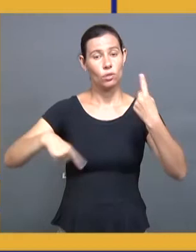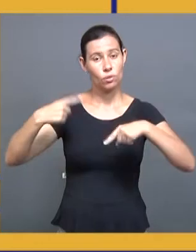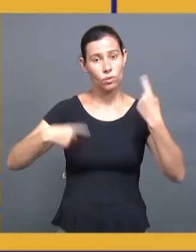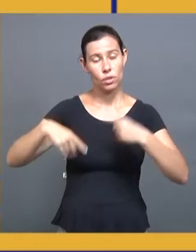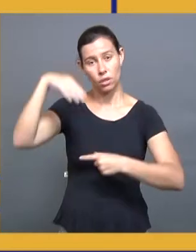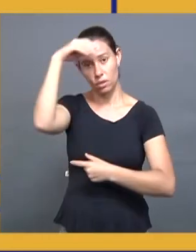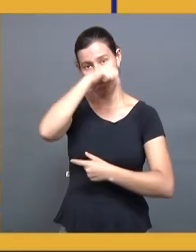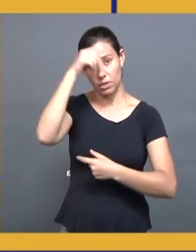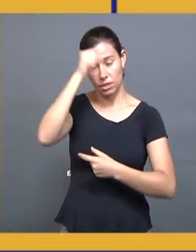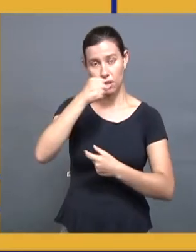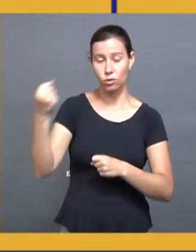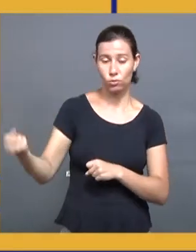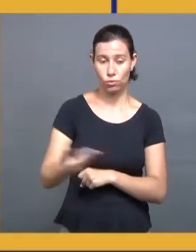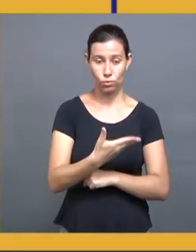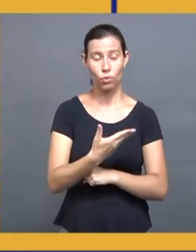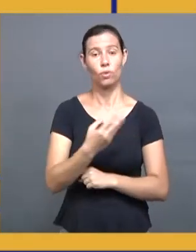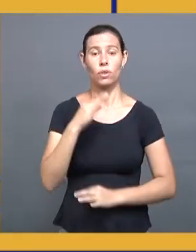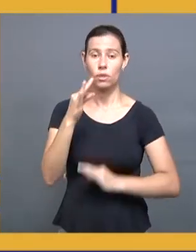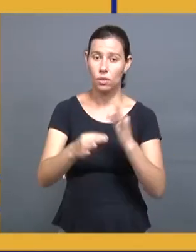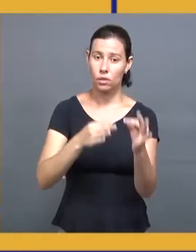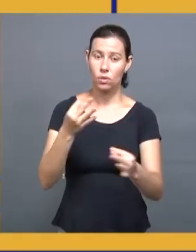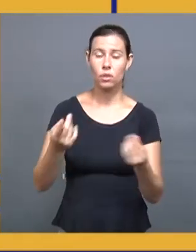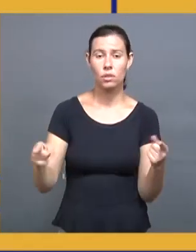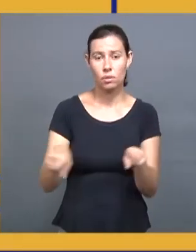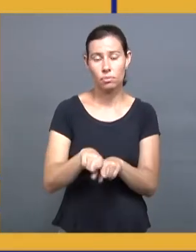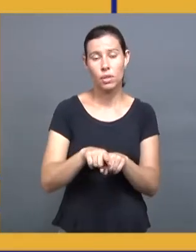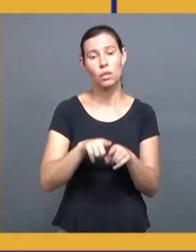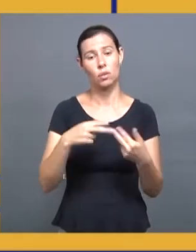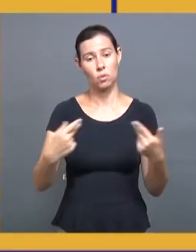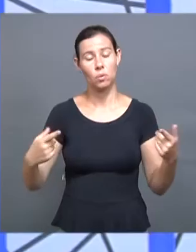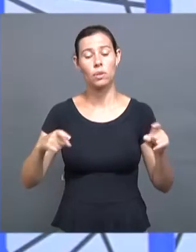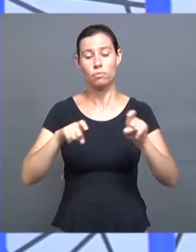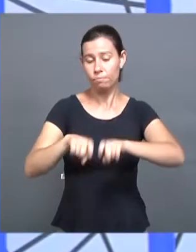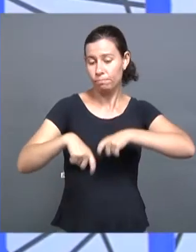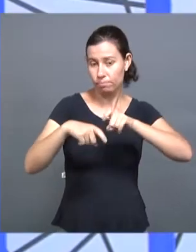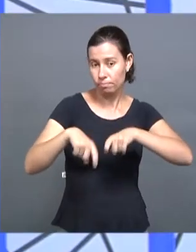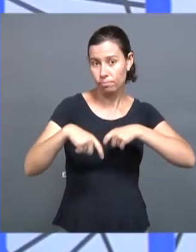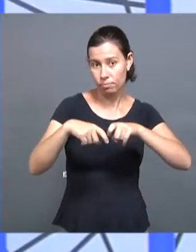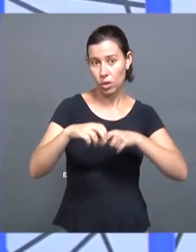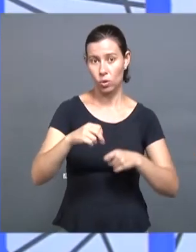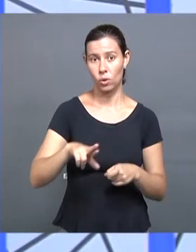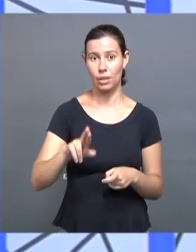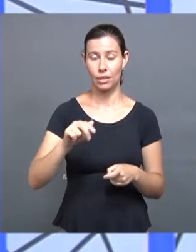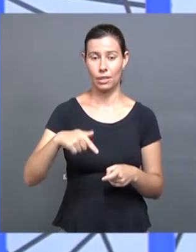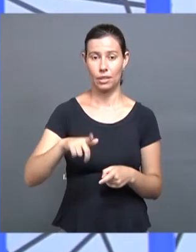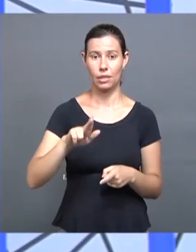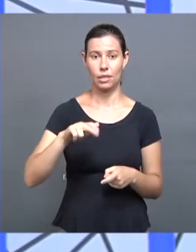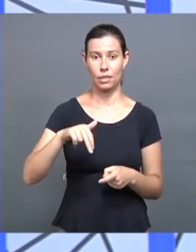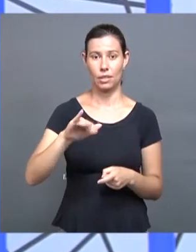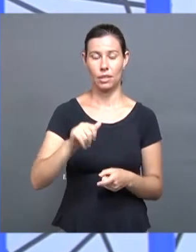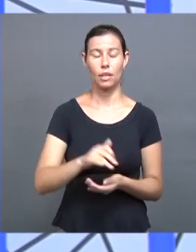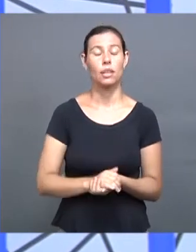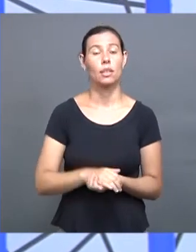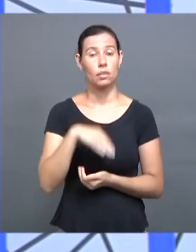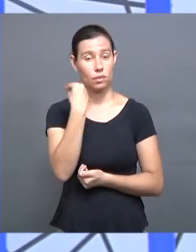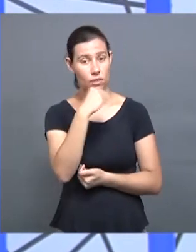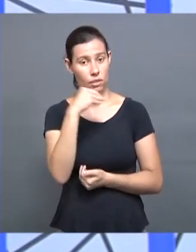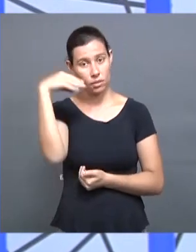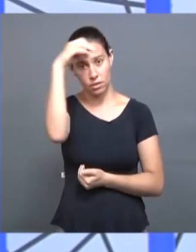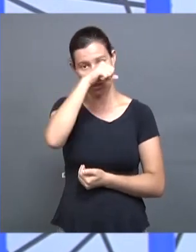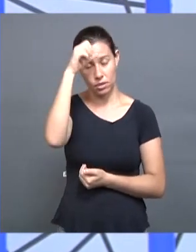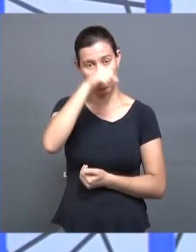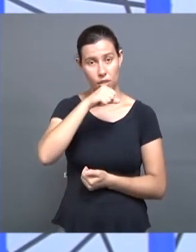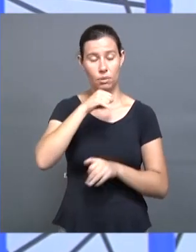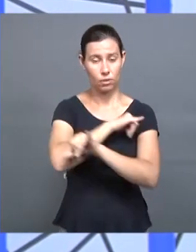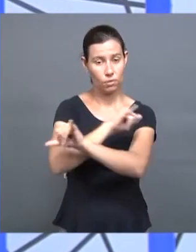divulgação das inovações, tecnologias e ações na área de agricultura orgânica. É uma oportunidade para aprendizado e divulgação das